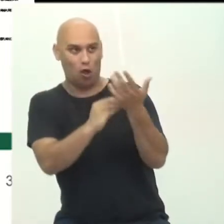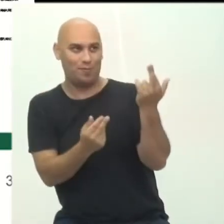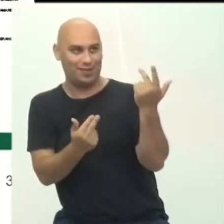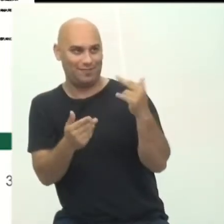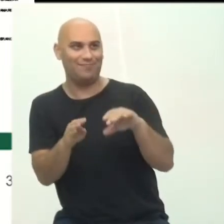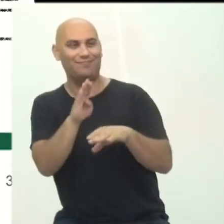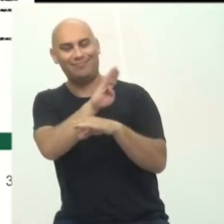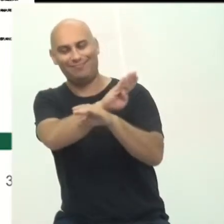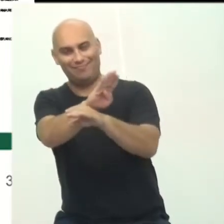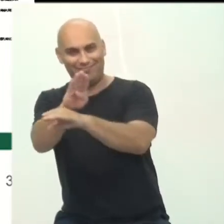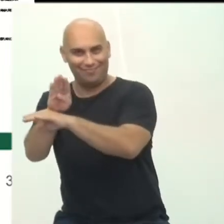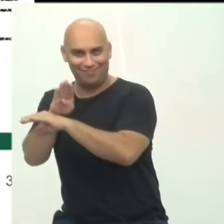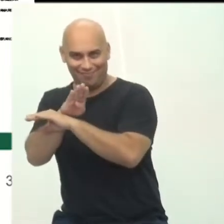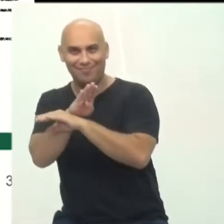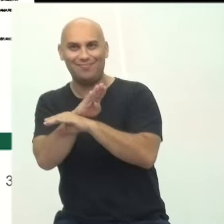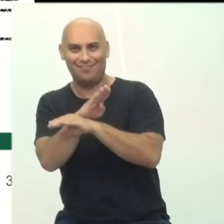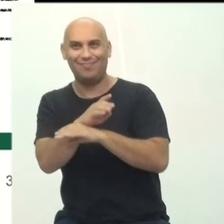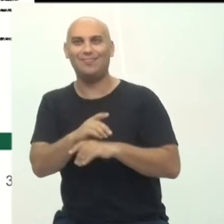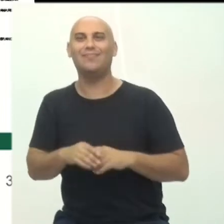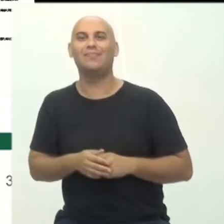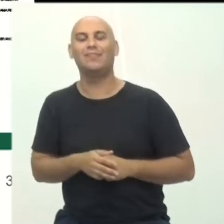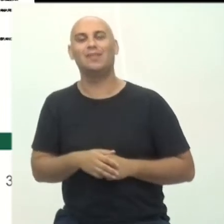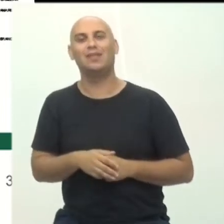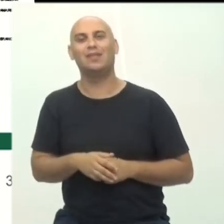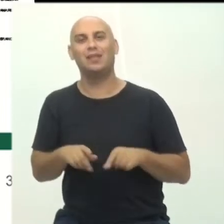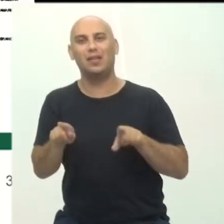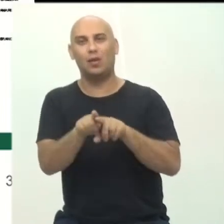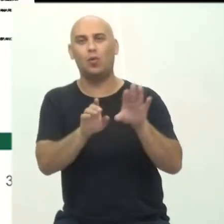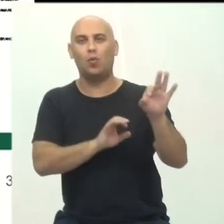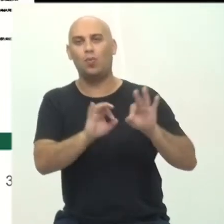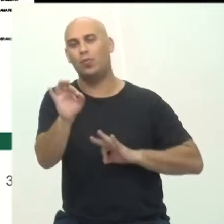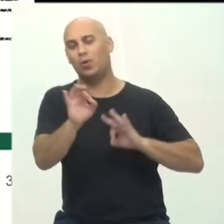em manter, que eu acredito que já tenha vindo do projeto